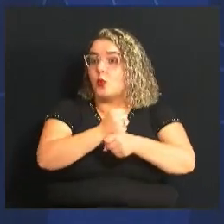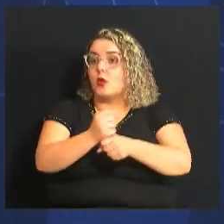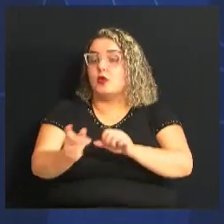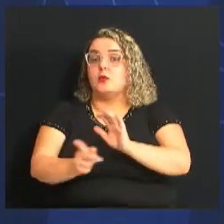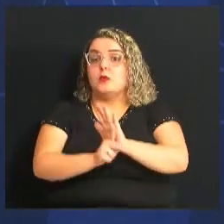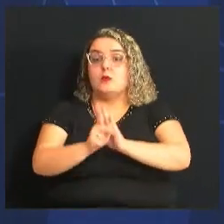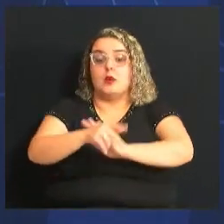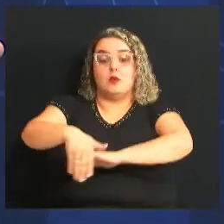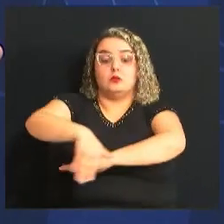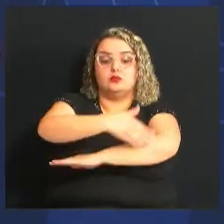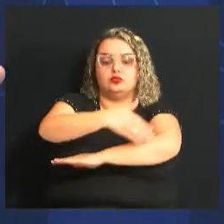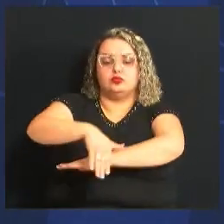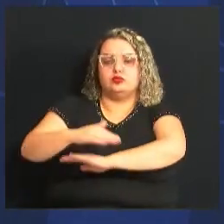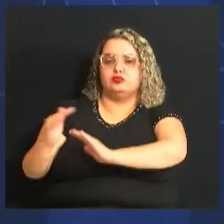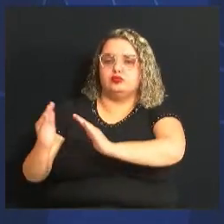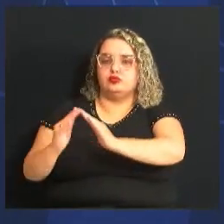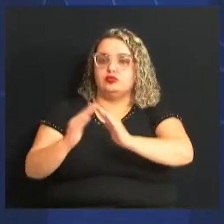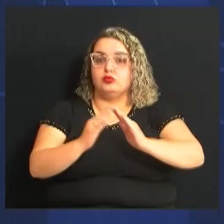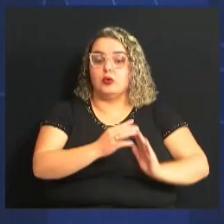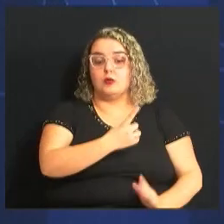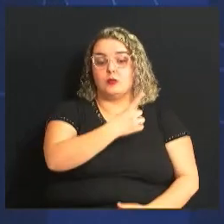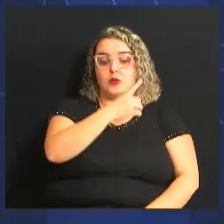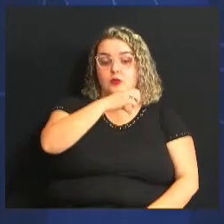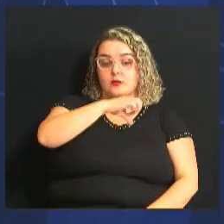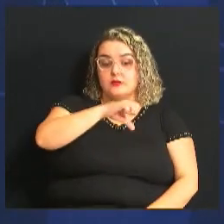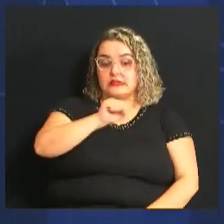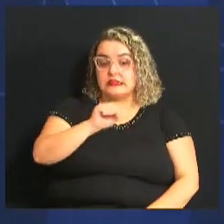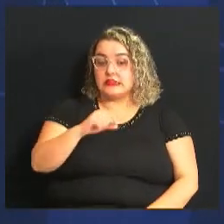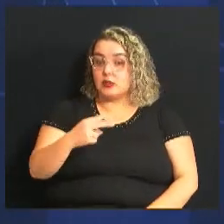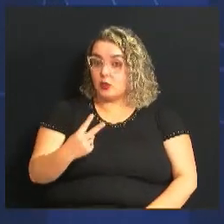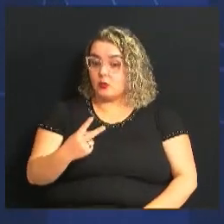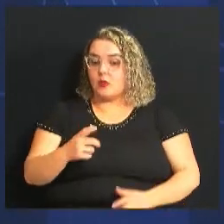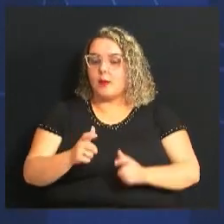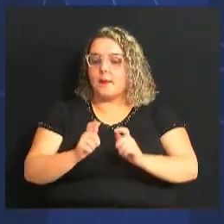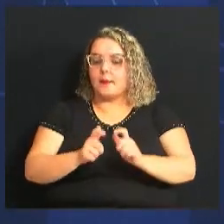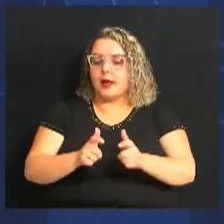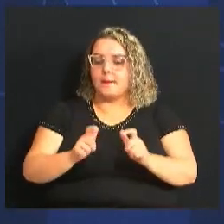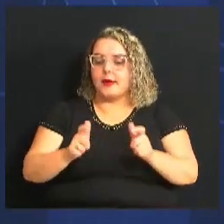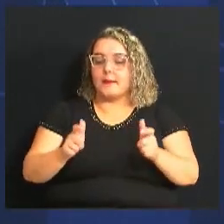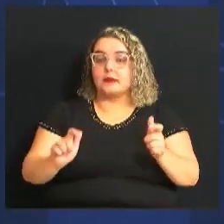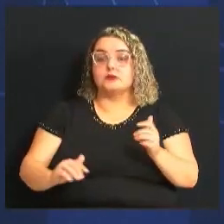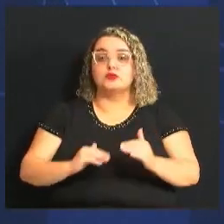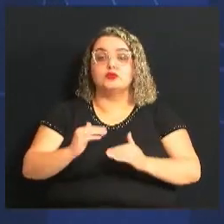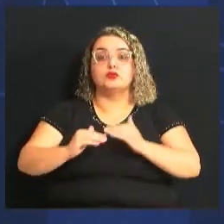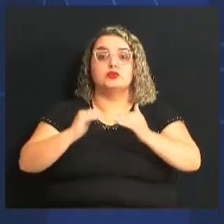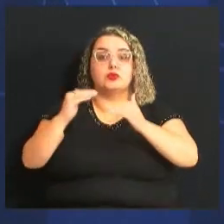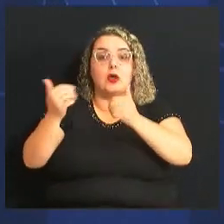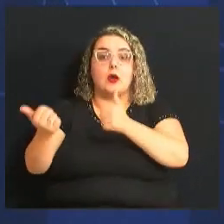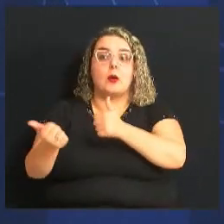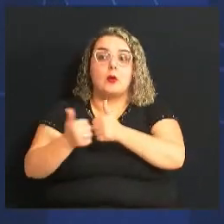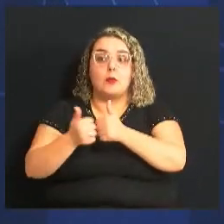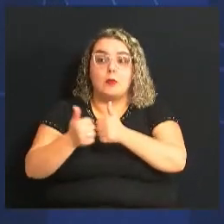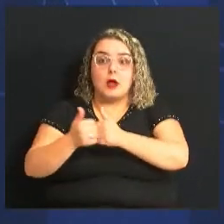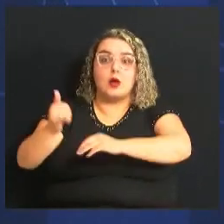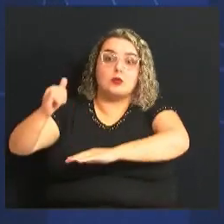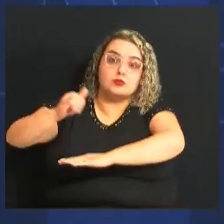arruamento e loteamento em 1982, vem crescendo, se desenvolvendo, próximo ao aeroporto Viracopos. Então, eu